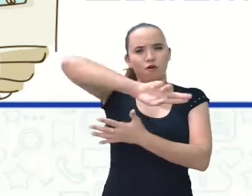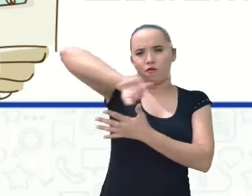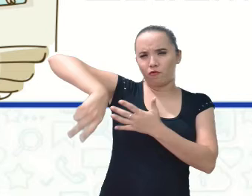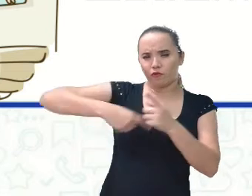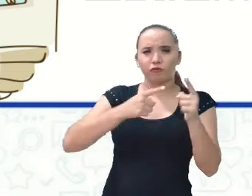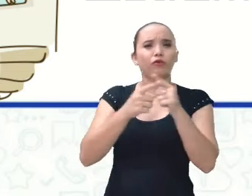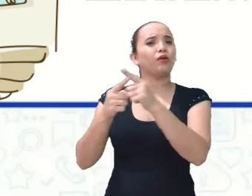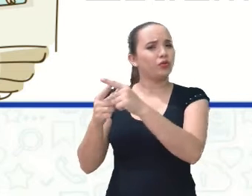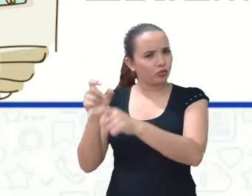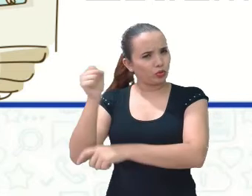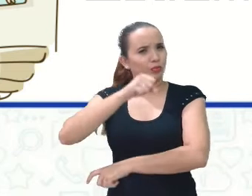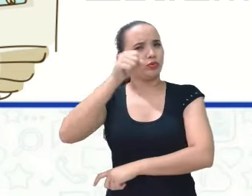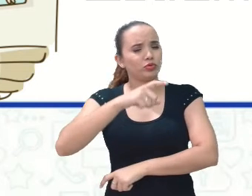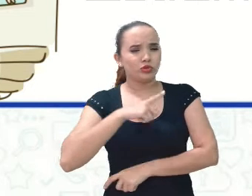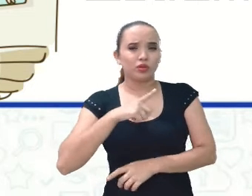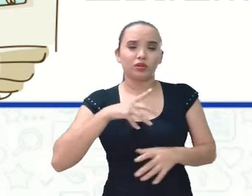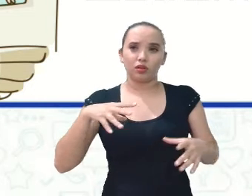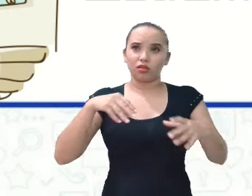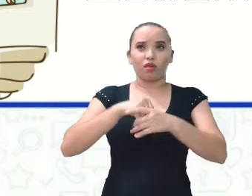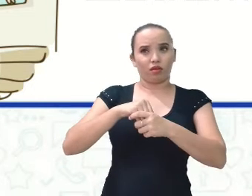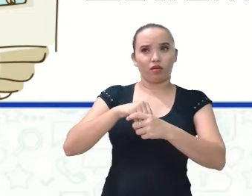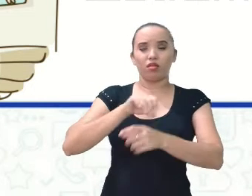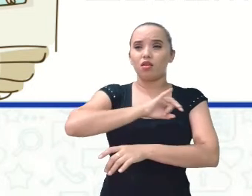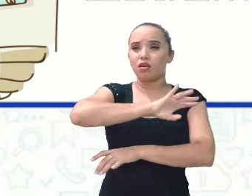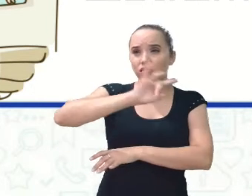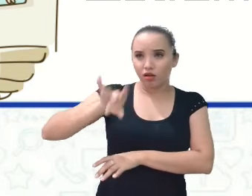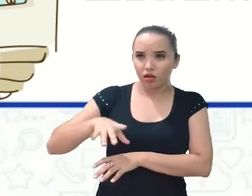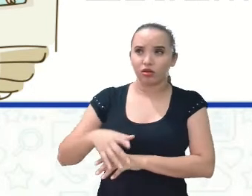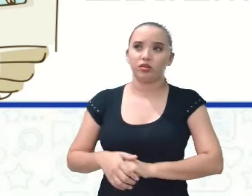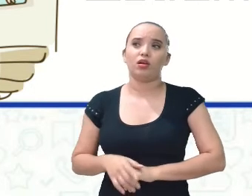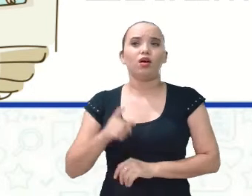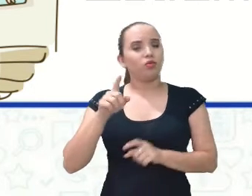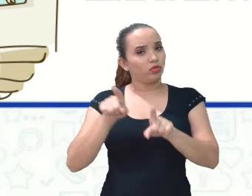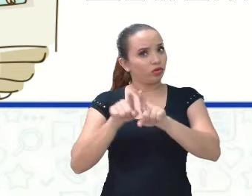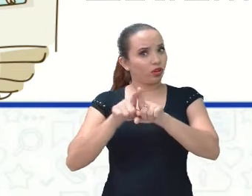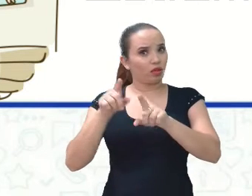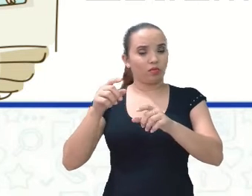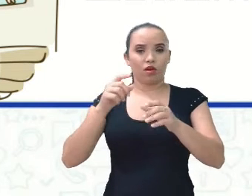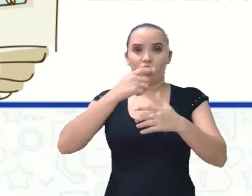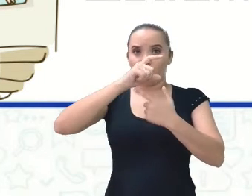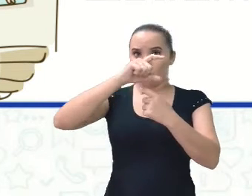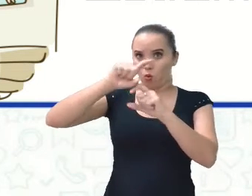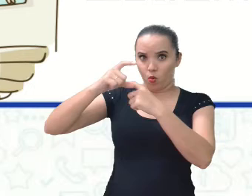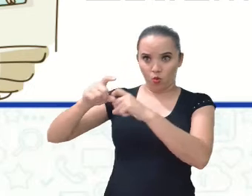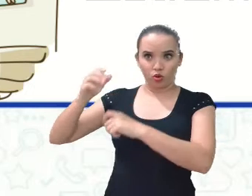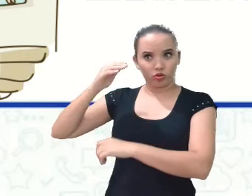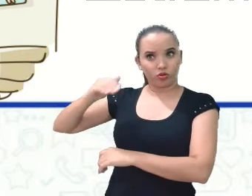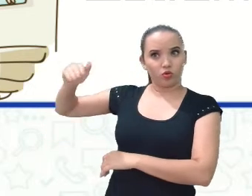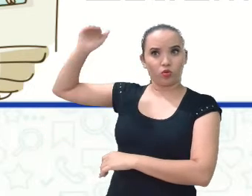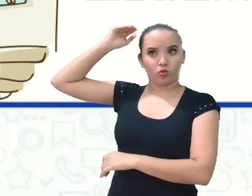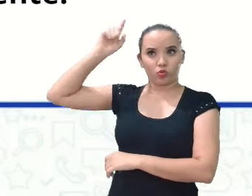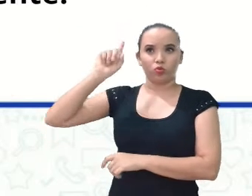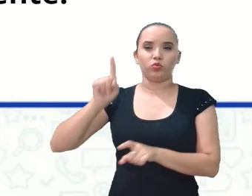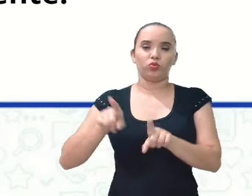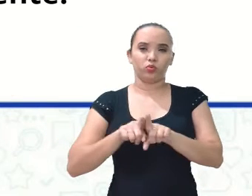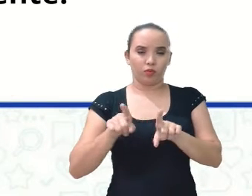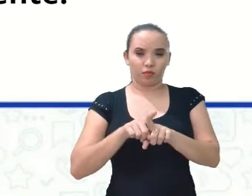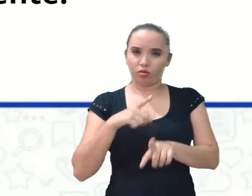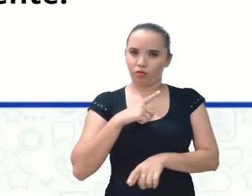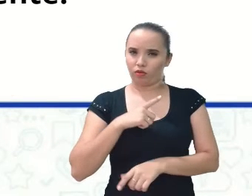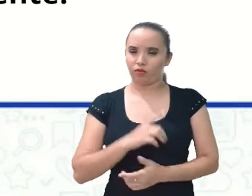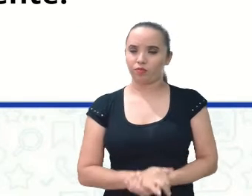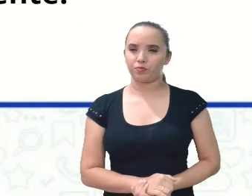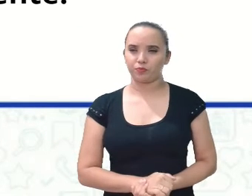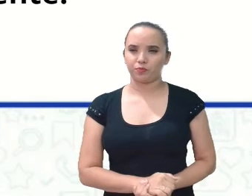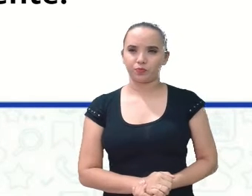as tirinhas, o mangá e o quadrinho adulto, que é chamado de graphic novel.